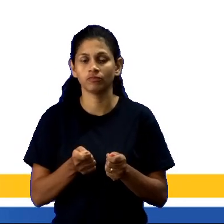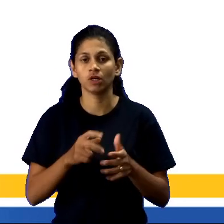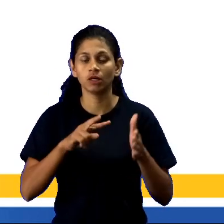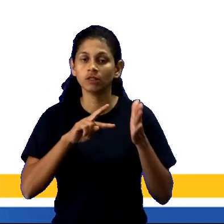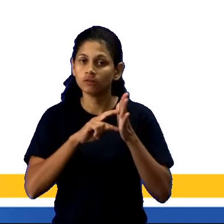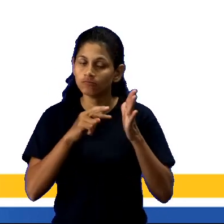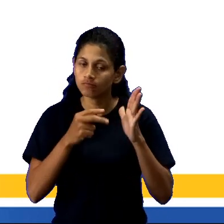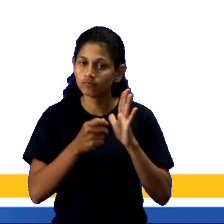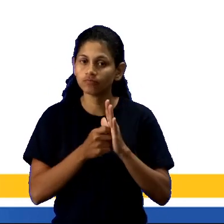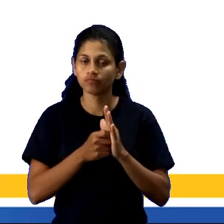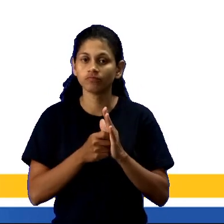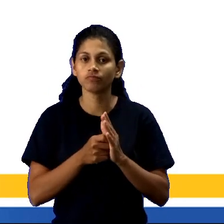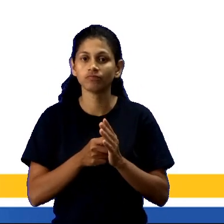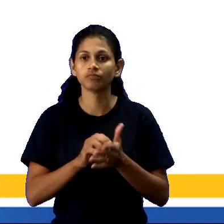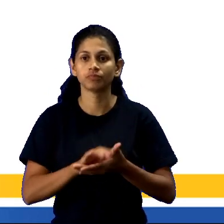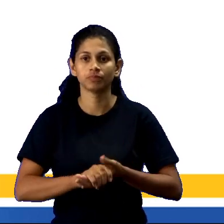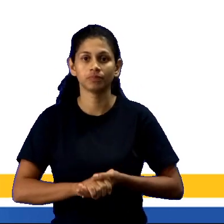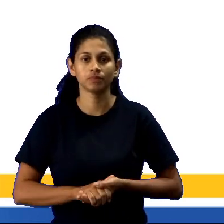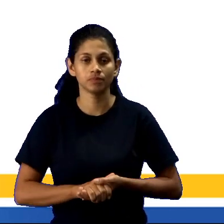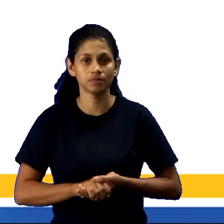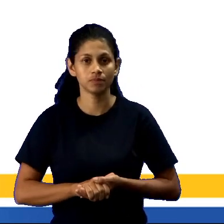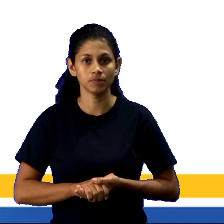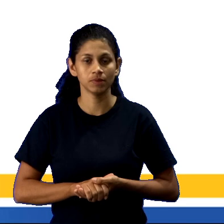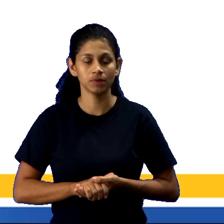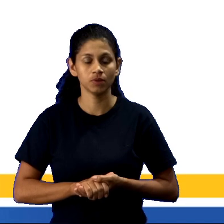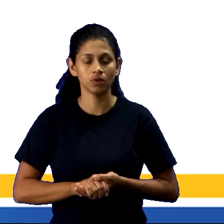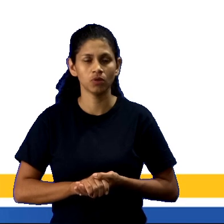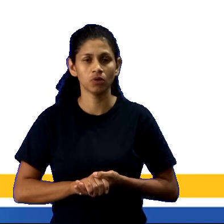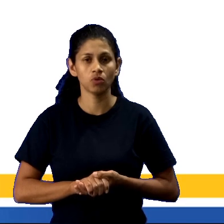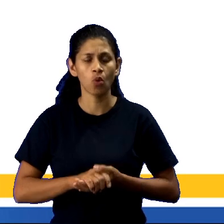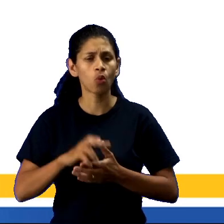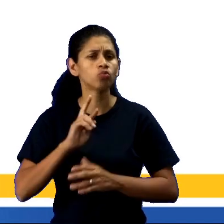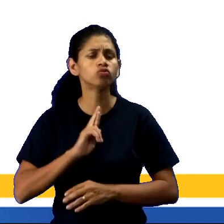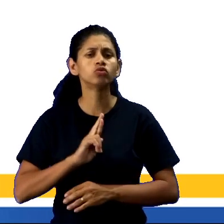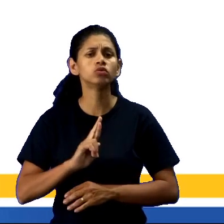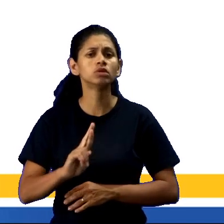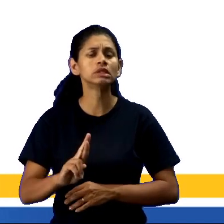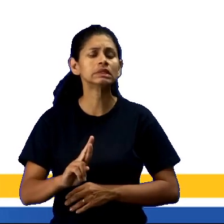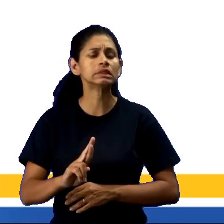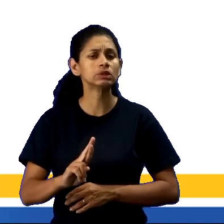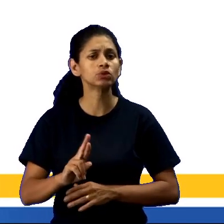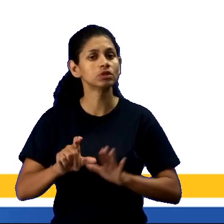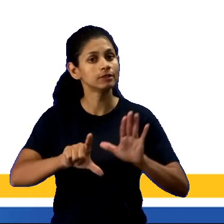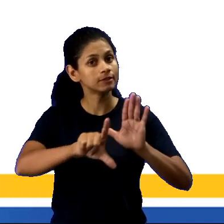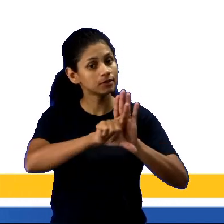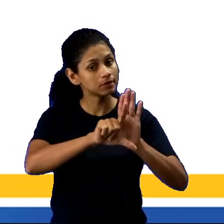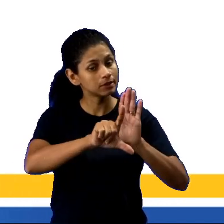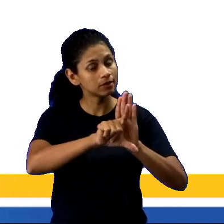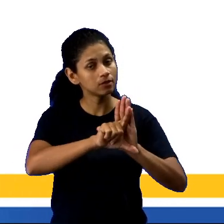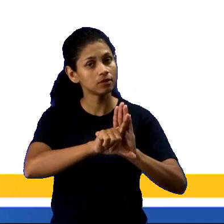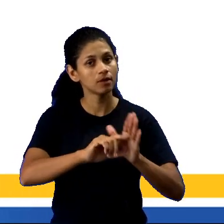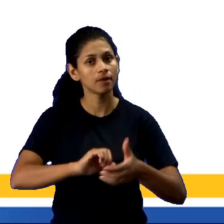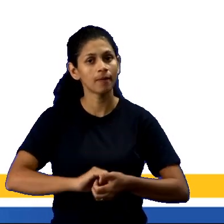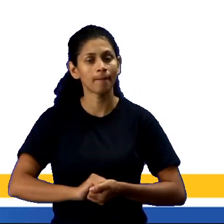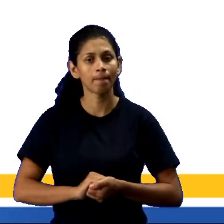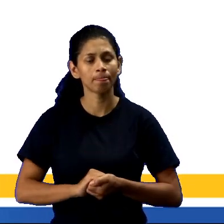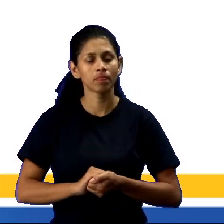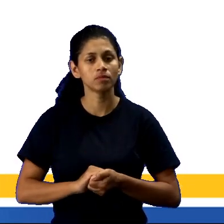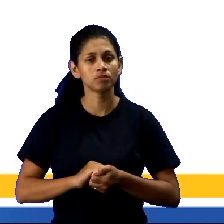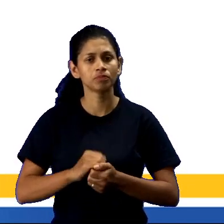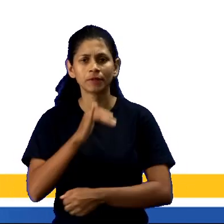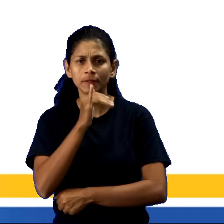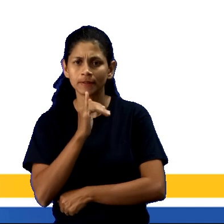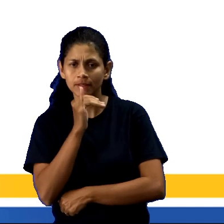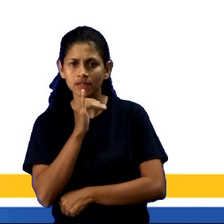definido, sancionado por ou que resulta de lei. Um exemplo,